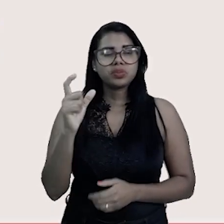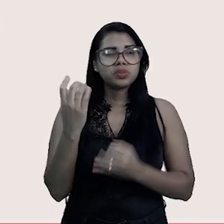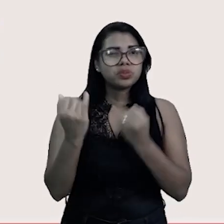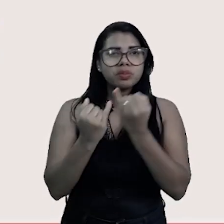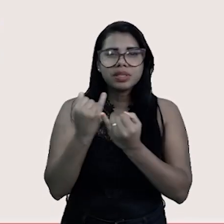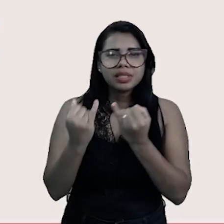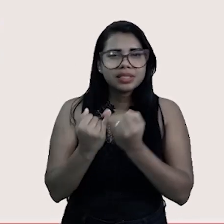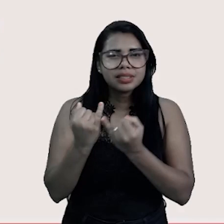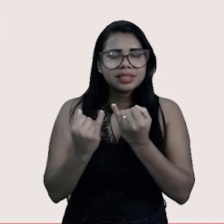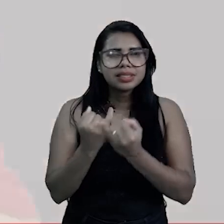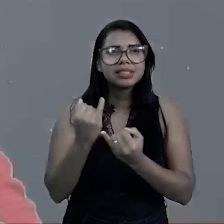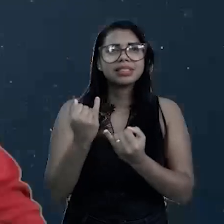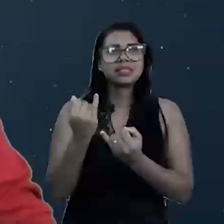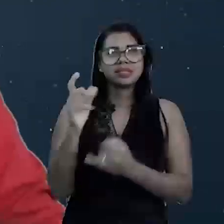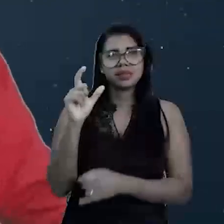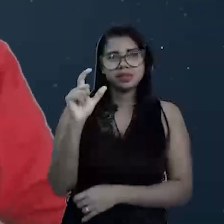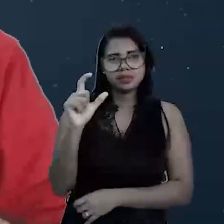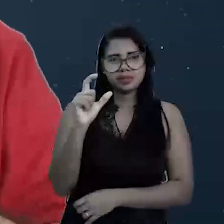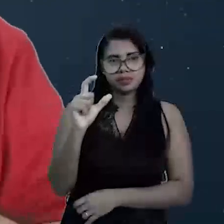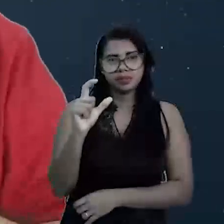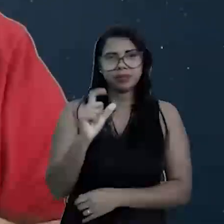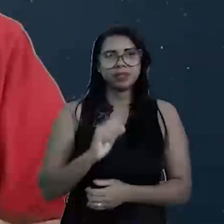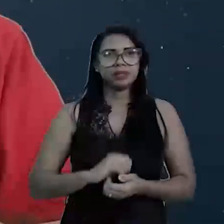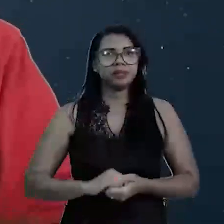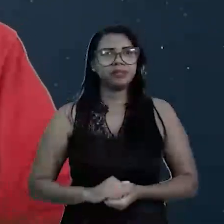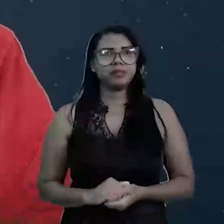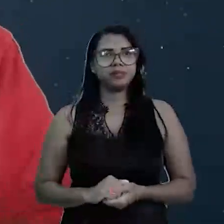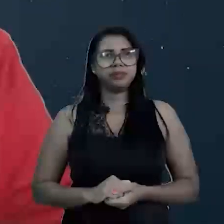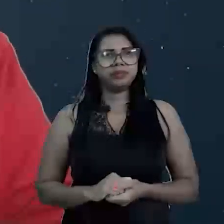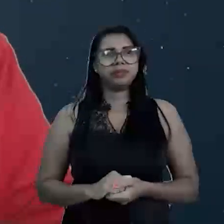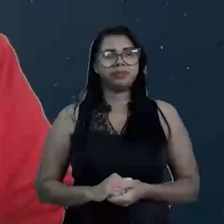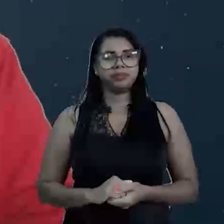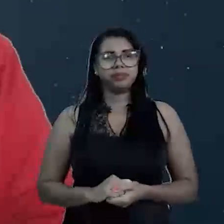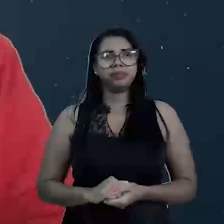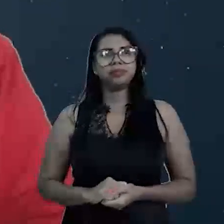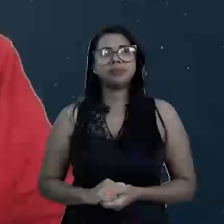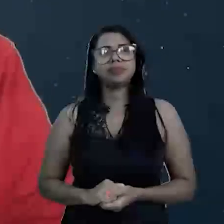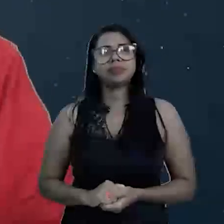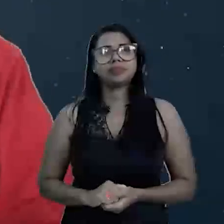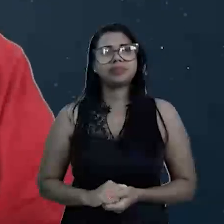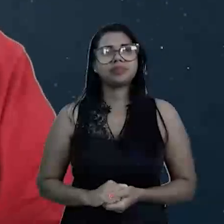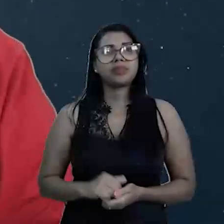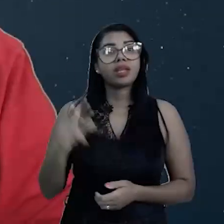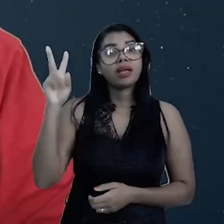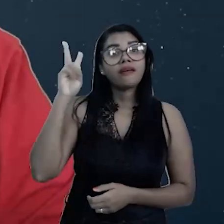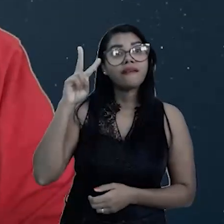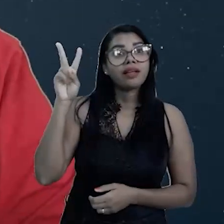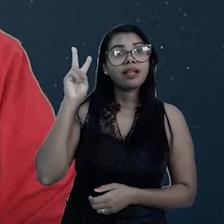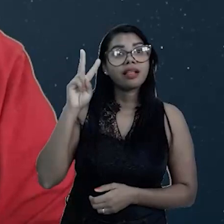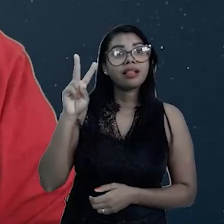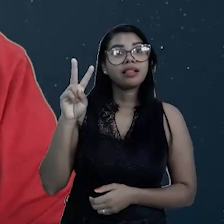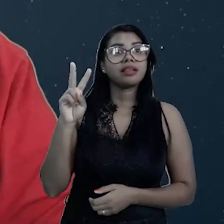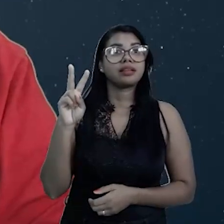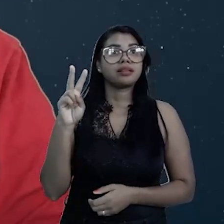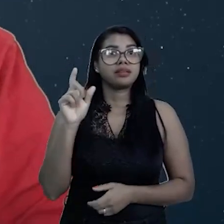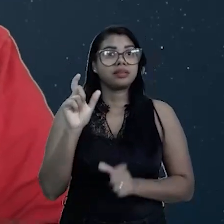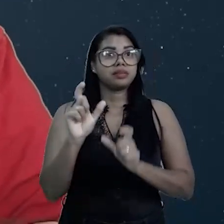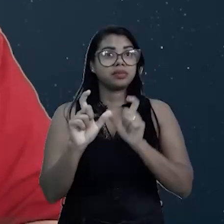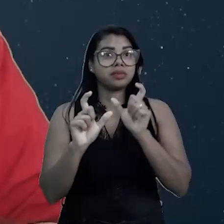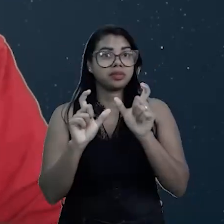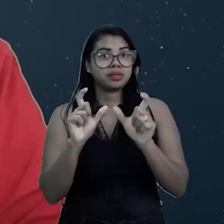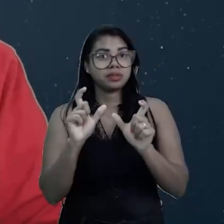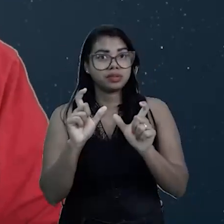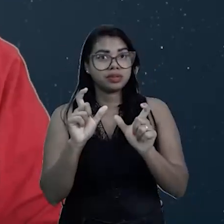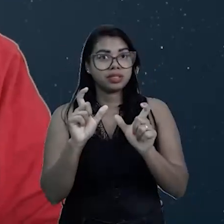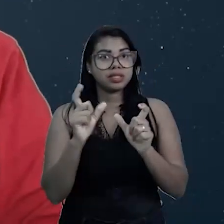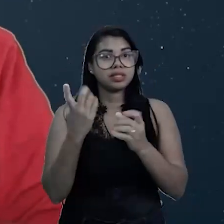parecidos. Fera, vem comigo. Paronomásia faz lembrar as palavras parônimas, que são palavras